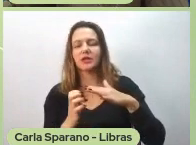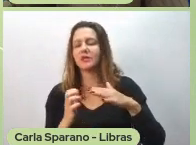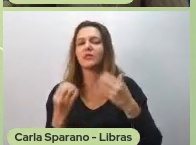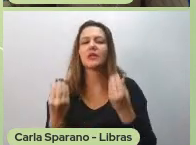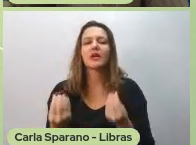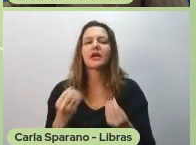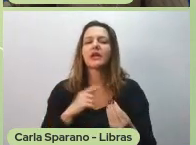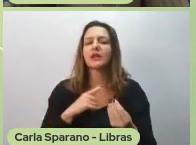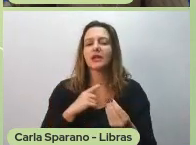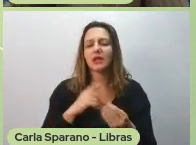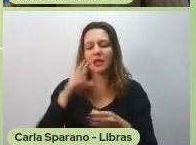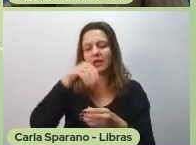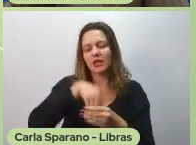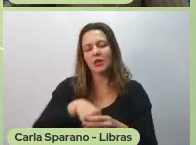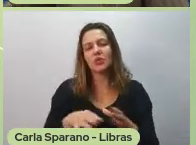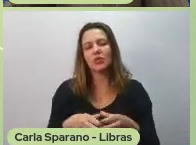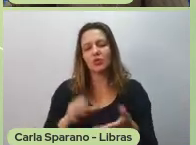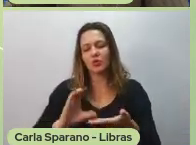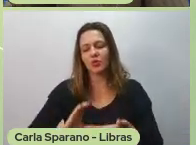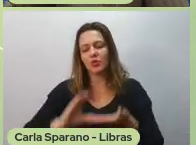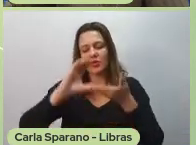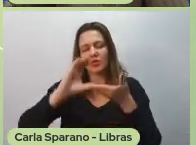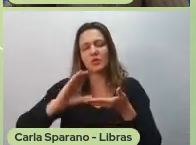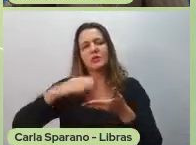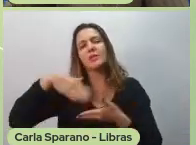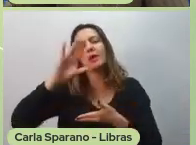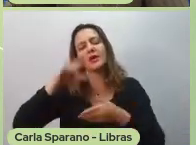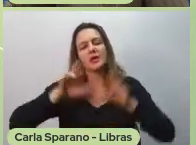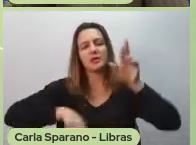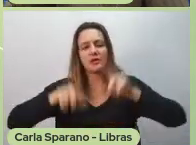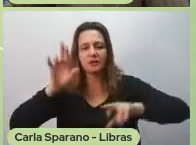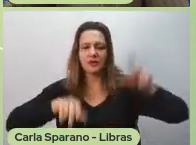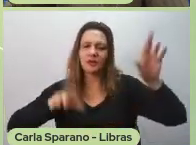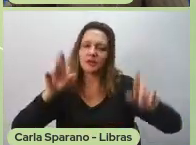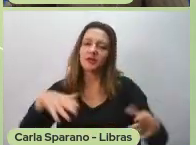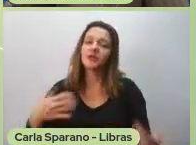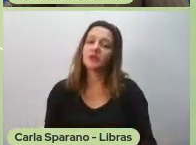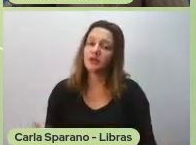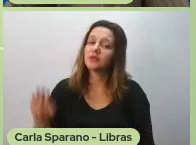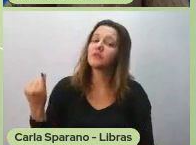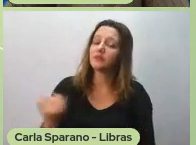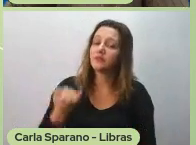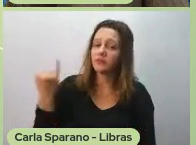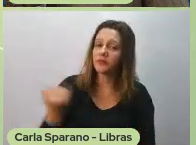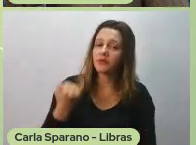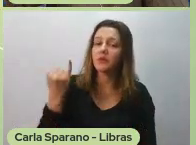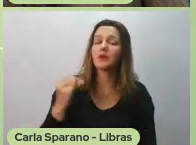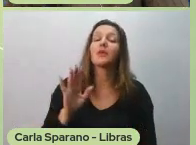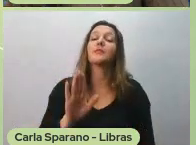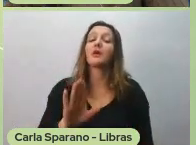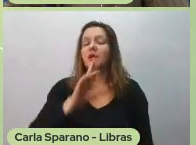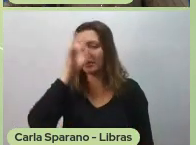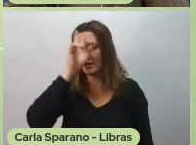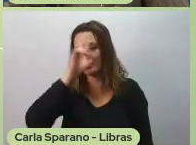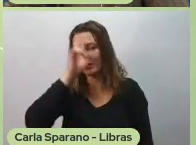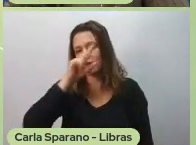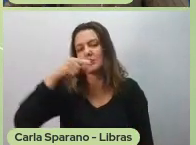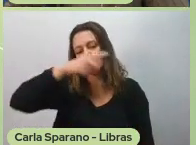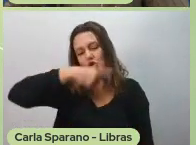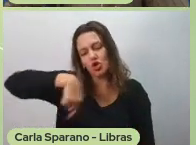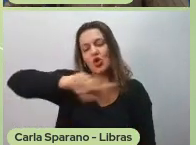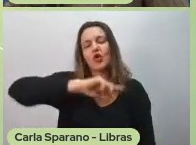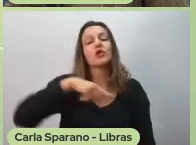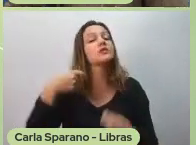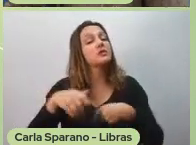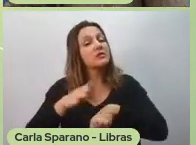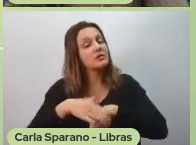seus conselhos mais diversidade. E eu acho isso bastante importante. Mas eu lembro que todos nós precisamos trabalhar